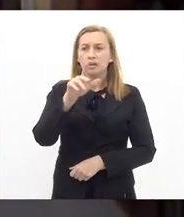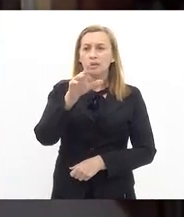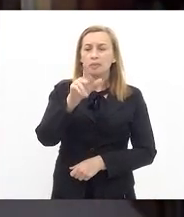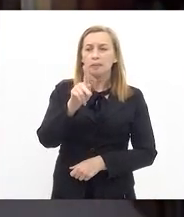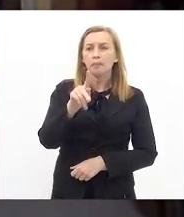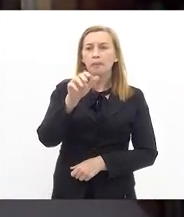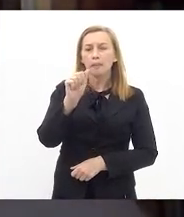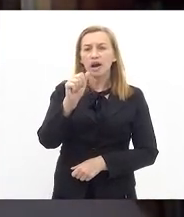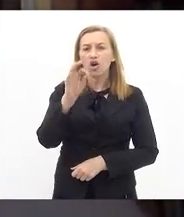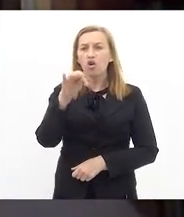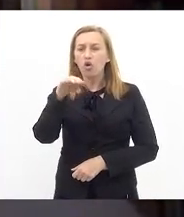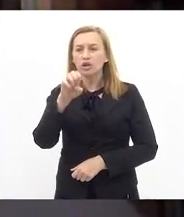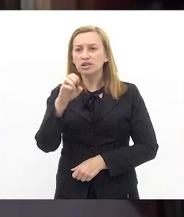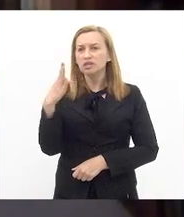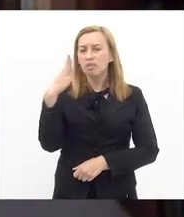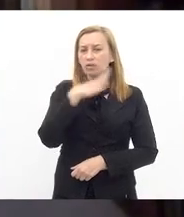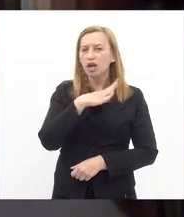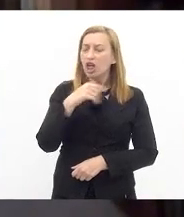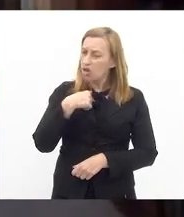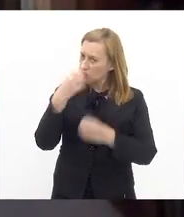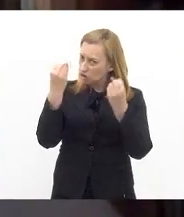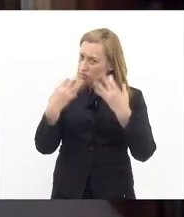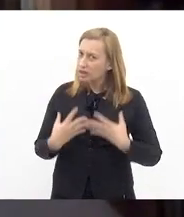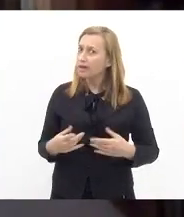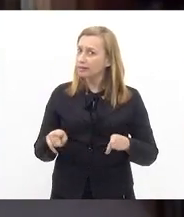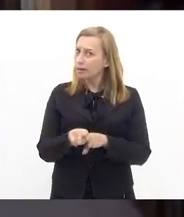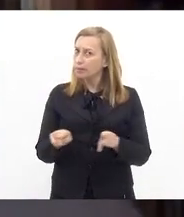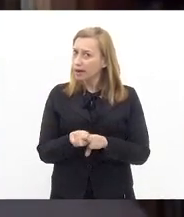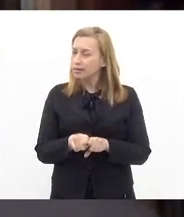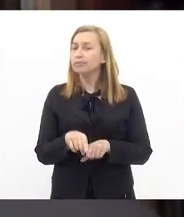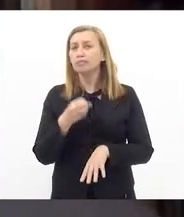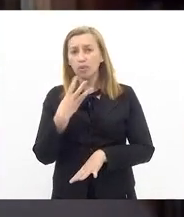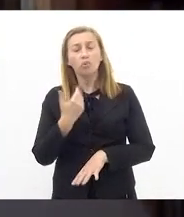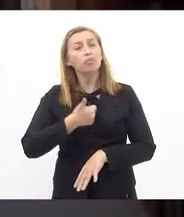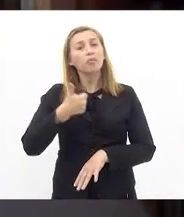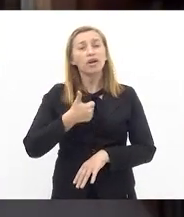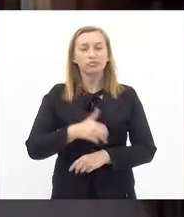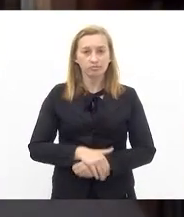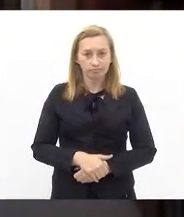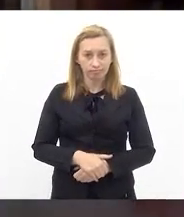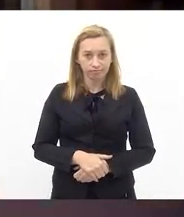maldades. E vou explicar por que é pacote de maldades também. Bom, primeiro,